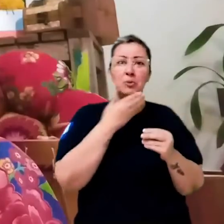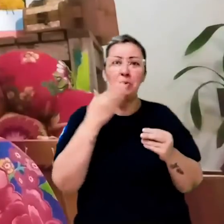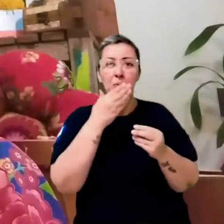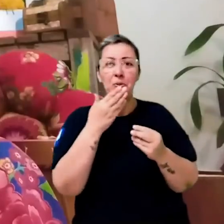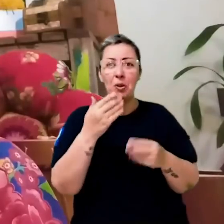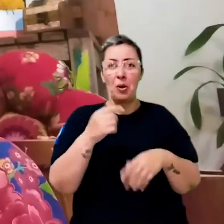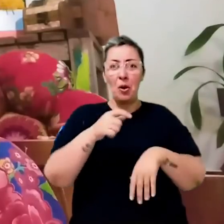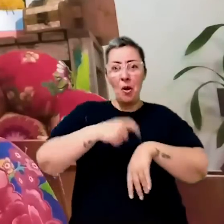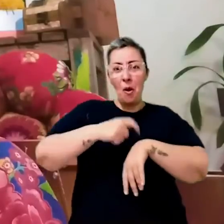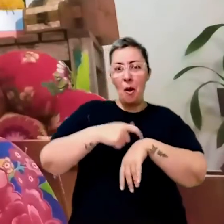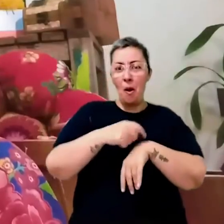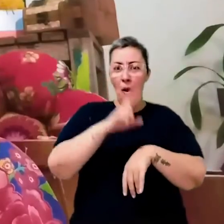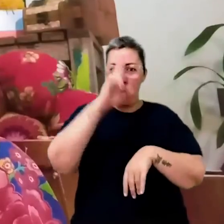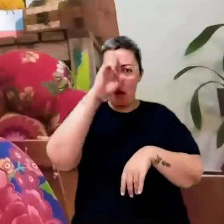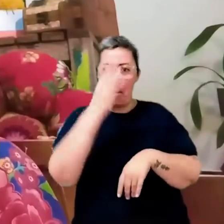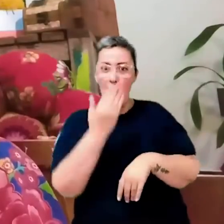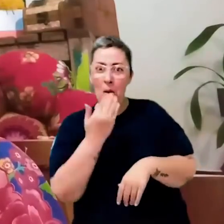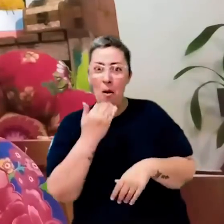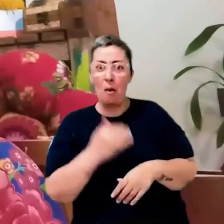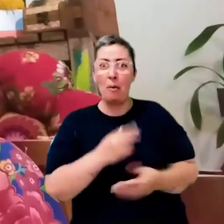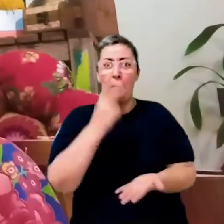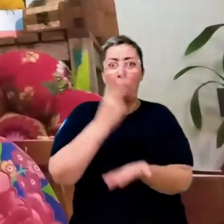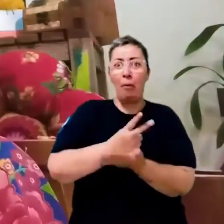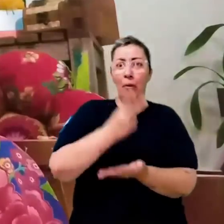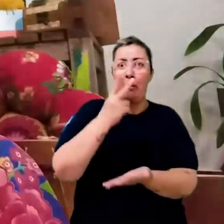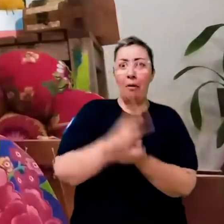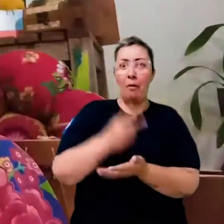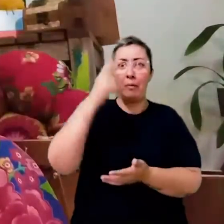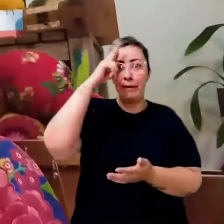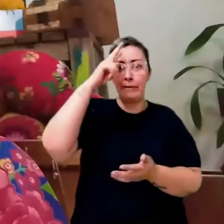ouvir a mesma história todas as noites.